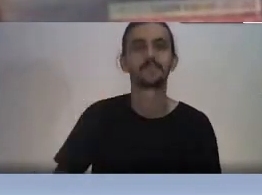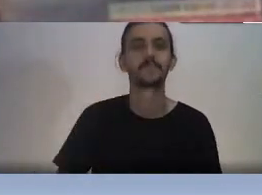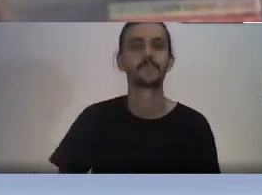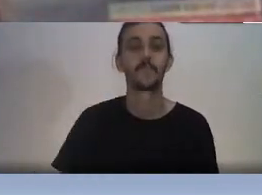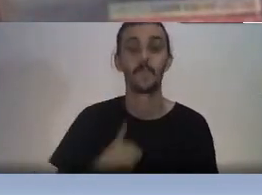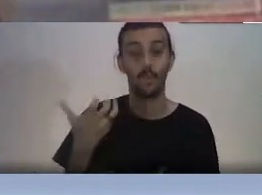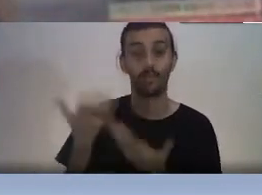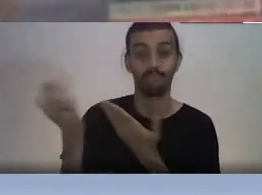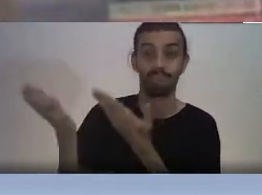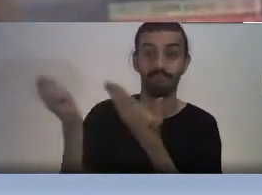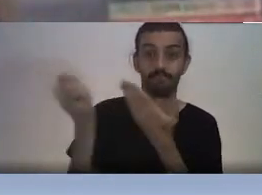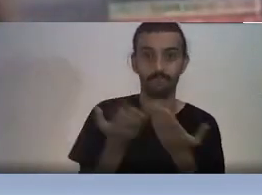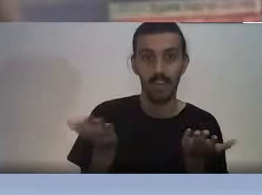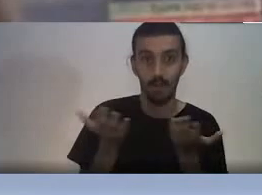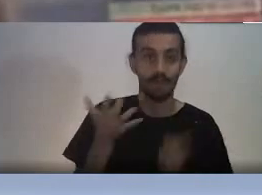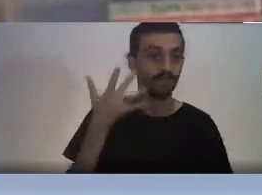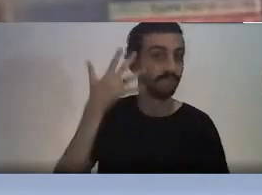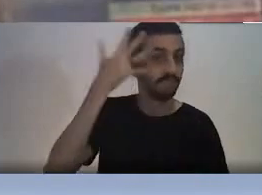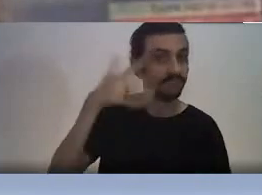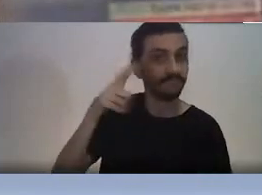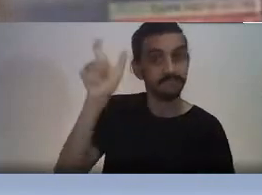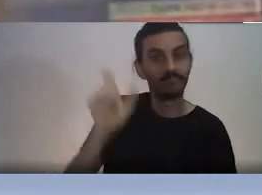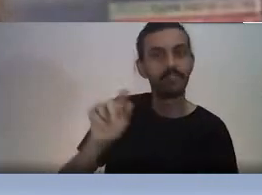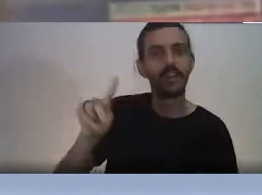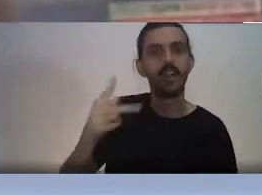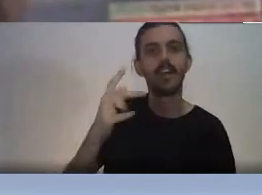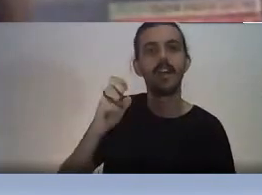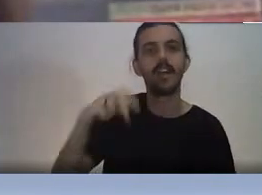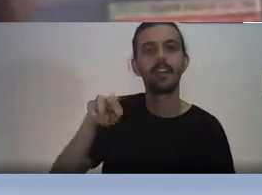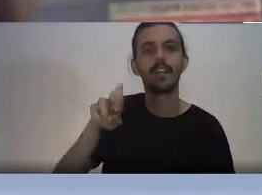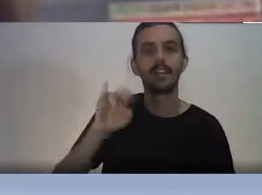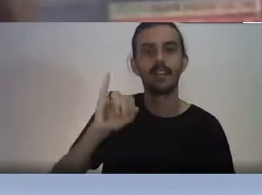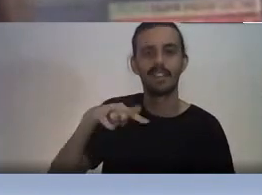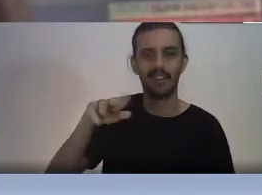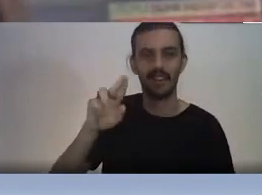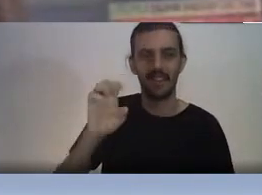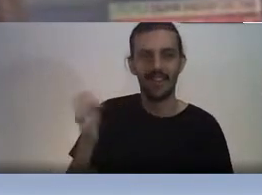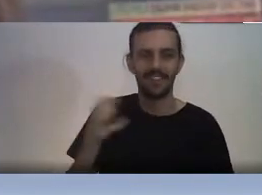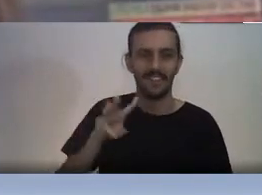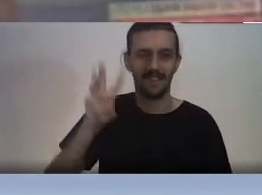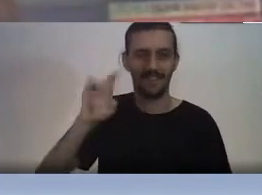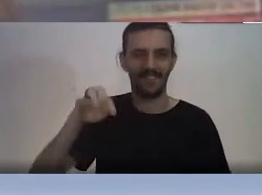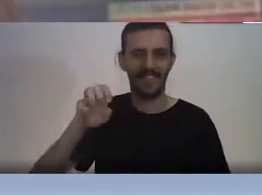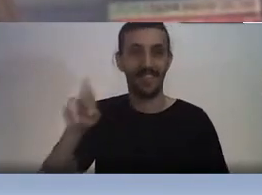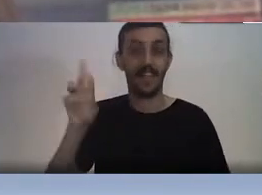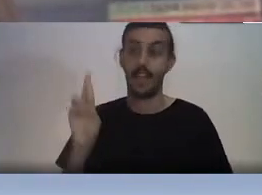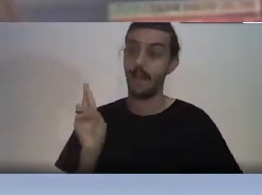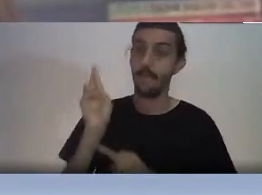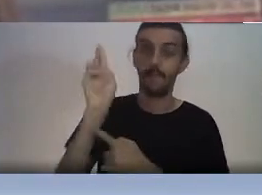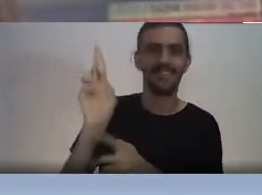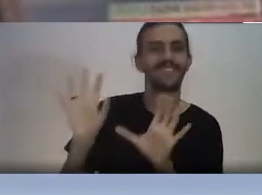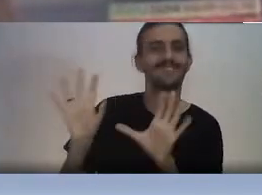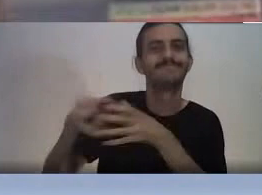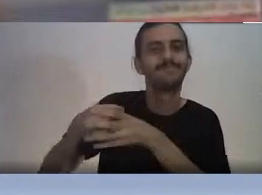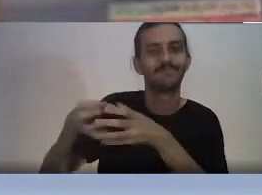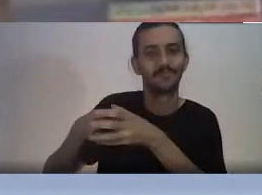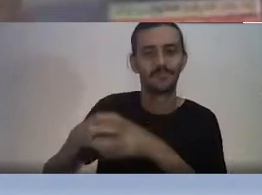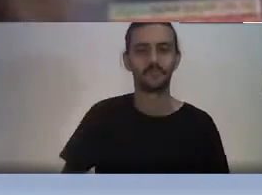o psicólogo Henrique do Rio Winter, orador da turma. Obrigado,